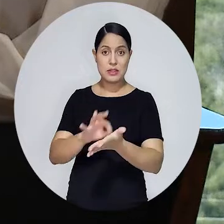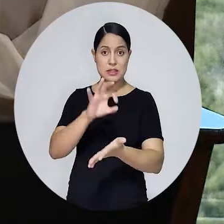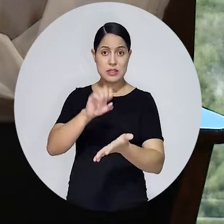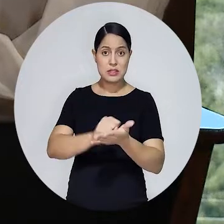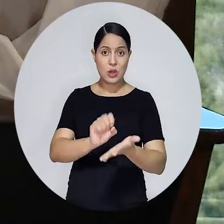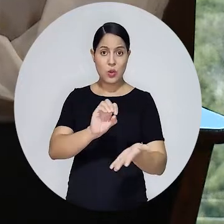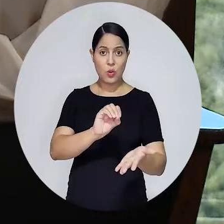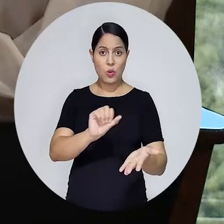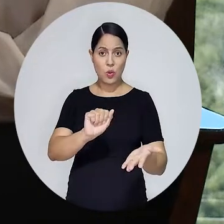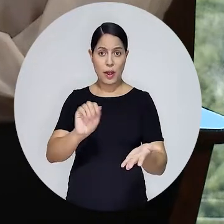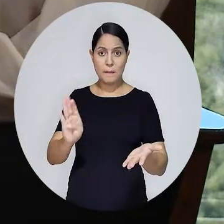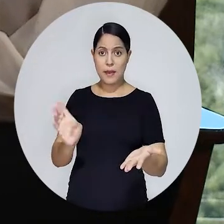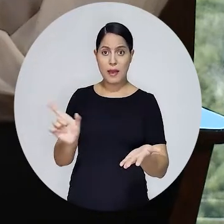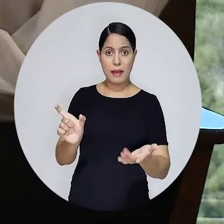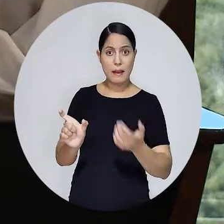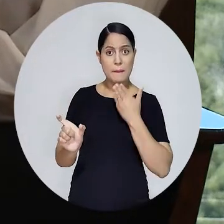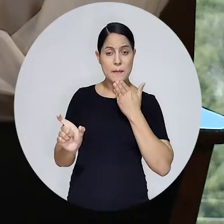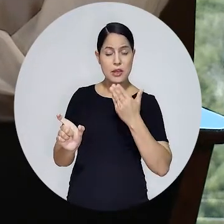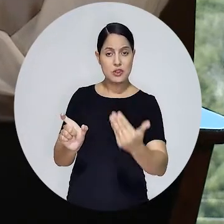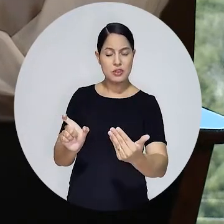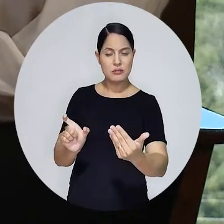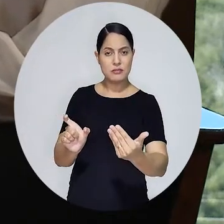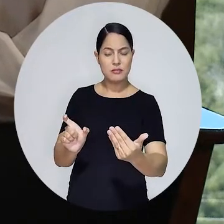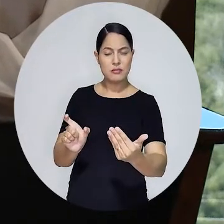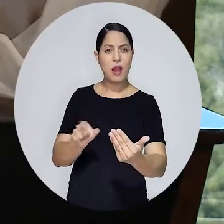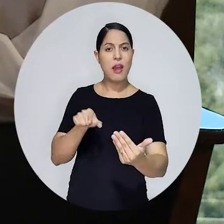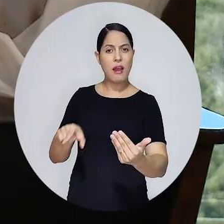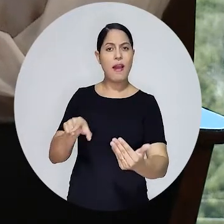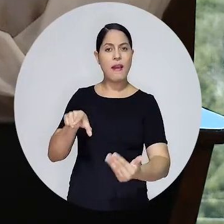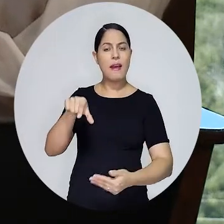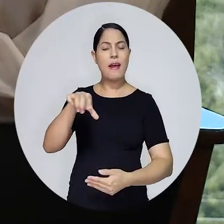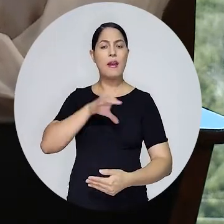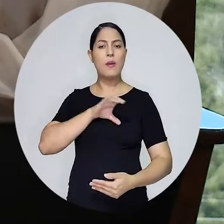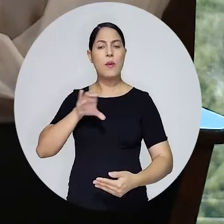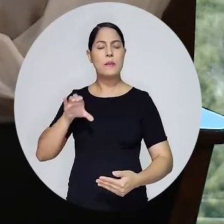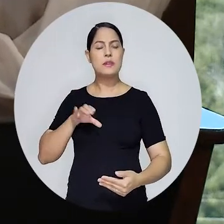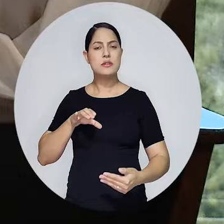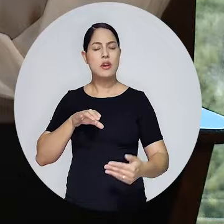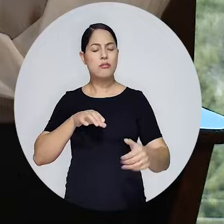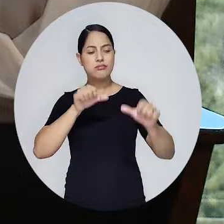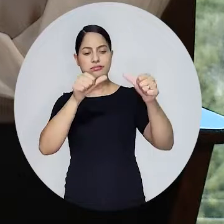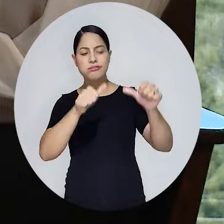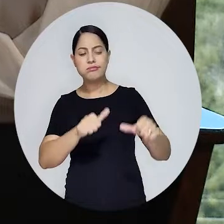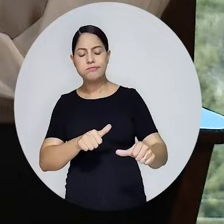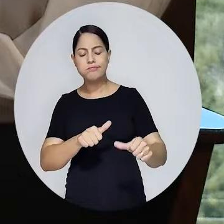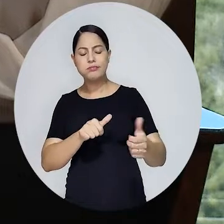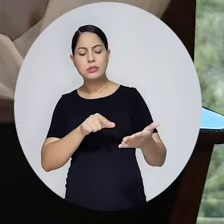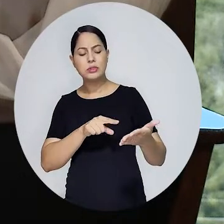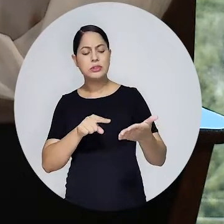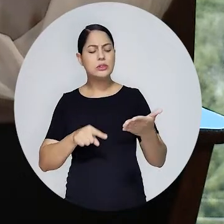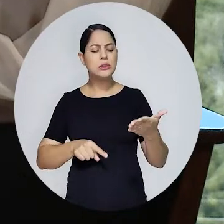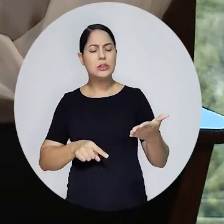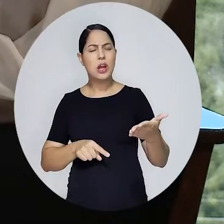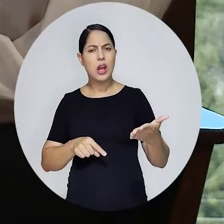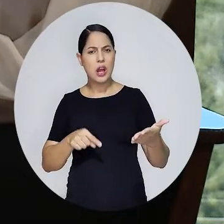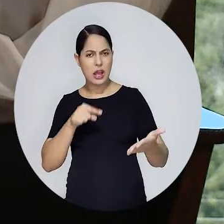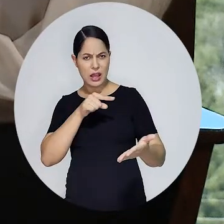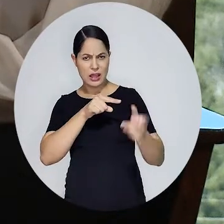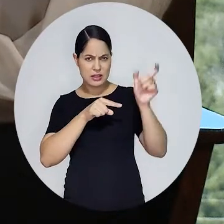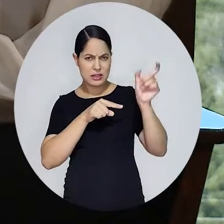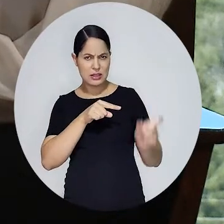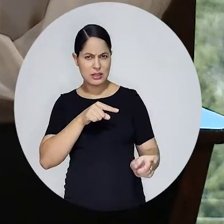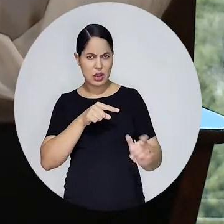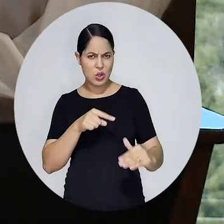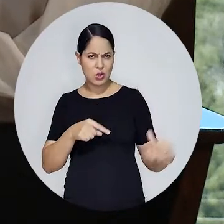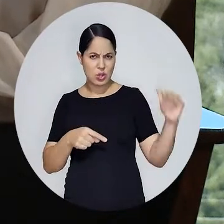requerer a sua inscrição na ordem, ele providencia os documentos, a comissão de seleção e inscrição oficia a comissão de prerrogativas para